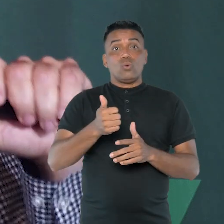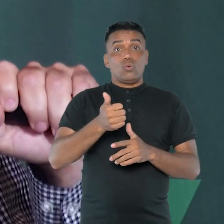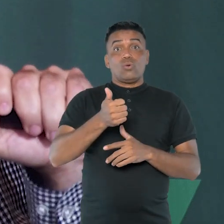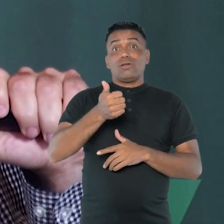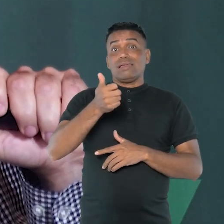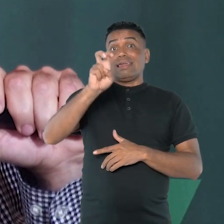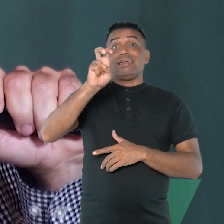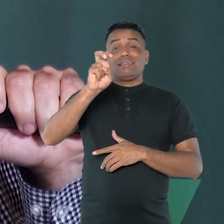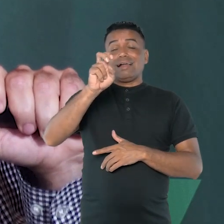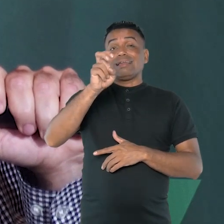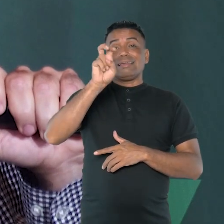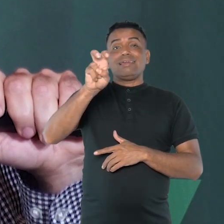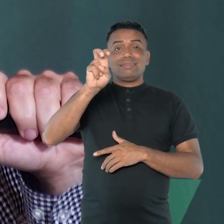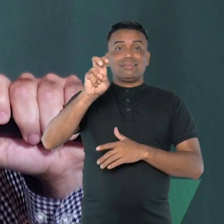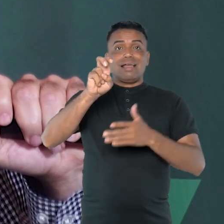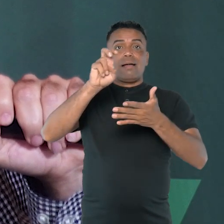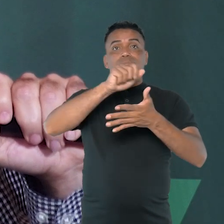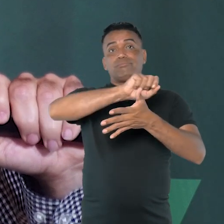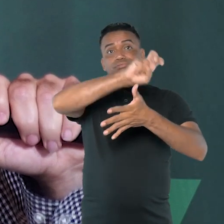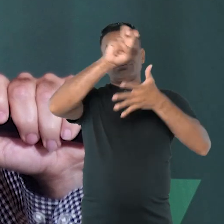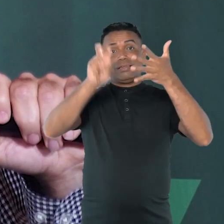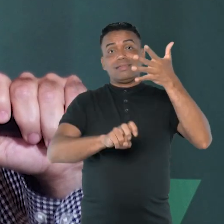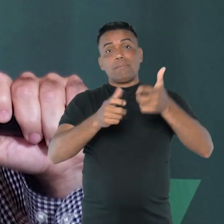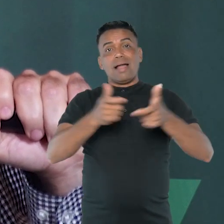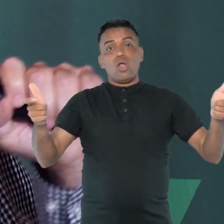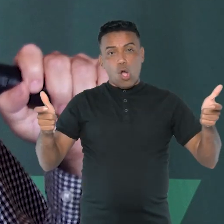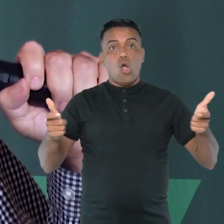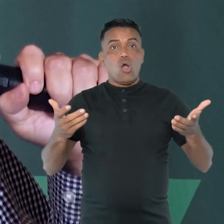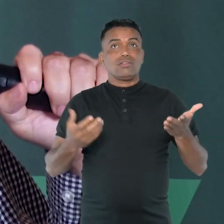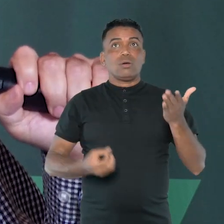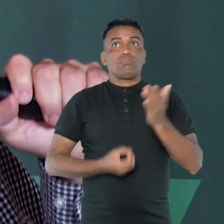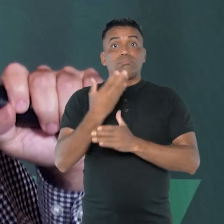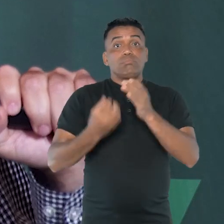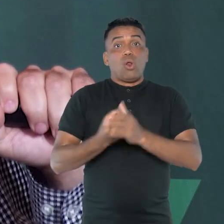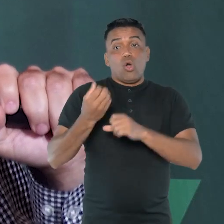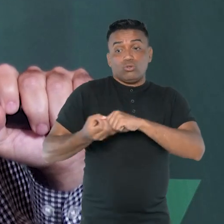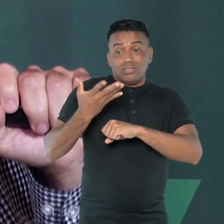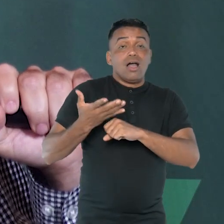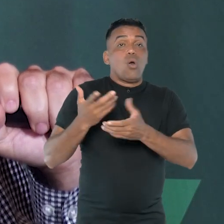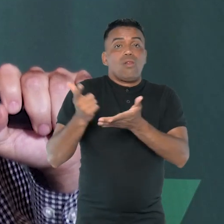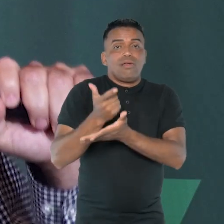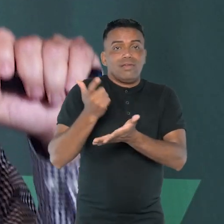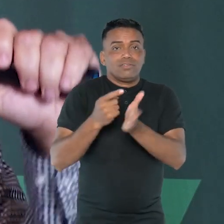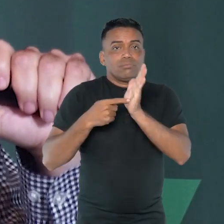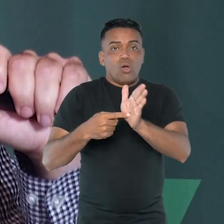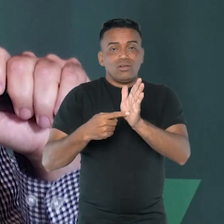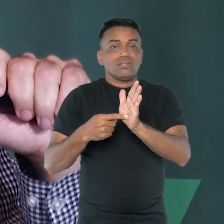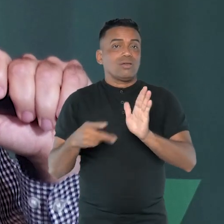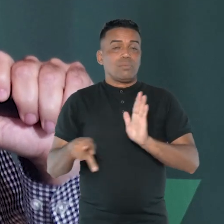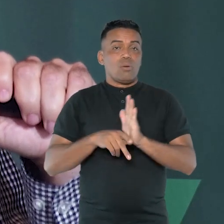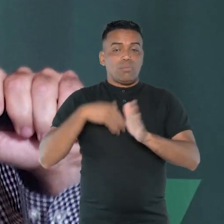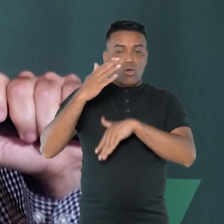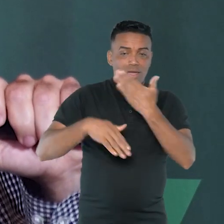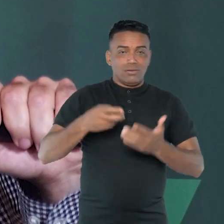taxa de crescimento entre as indústrias nacionais. E fazia questão de destacar a produção de livros como um indicador representativo do